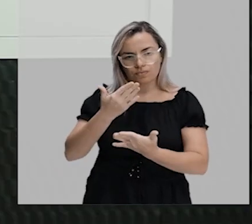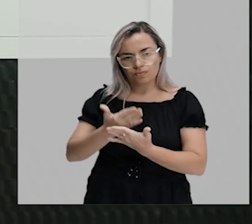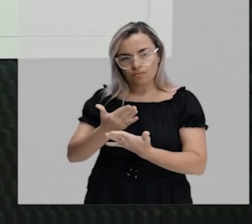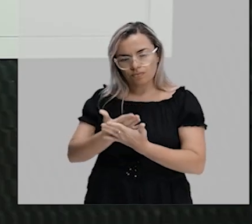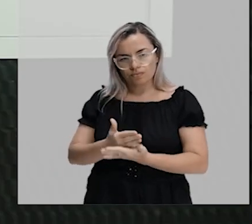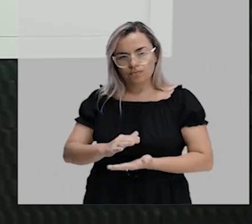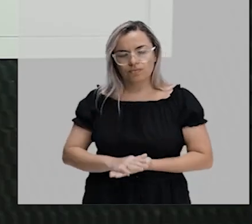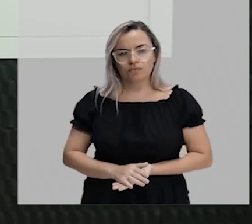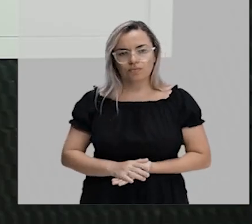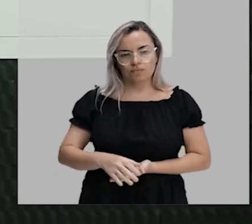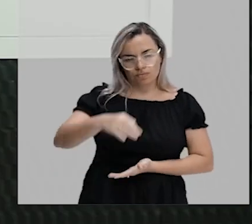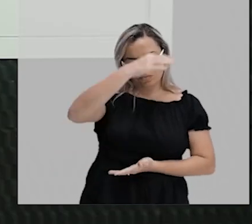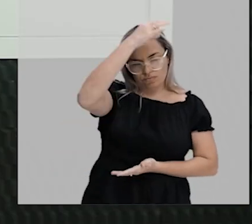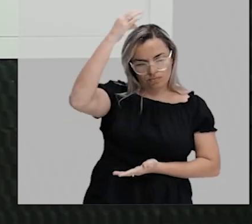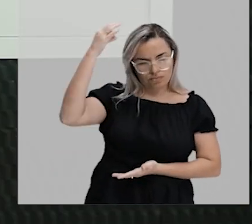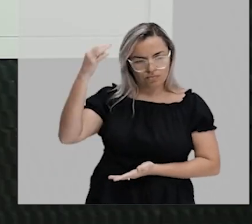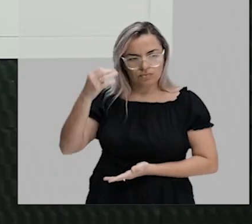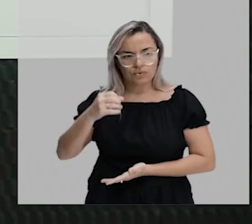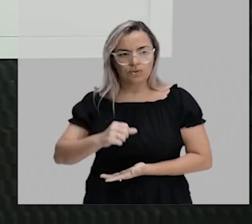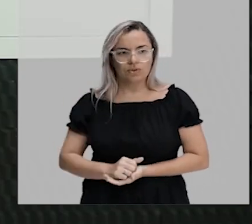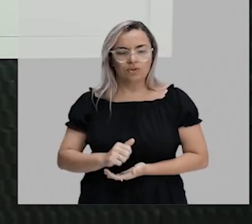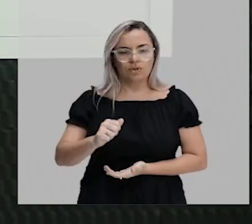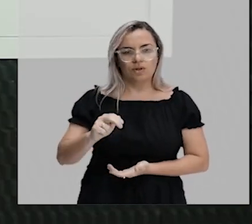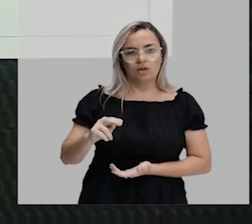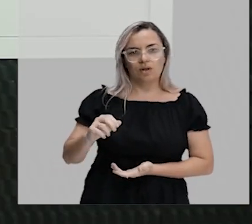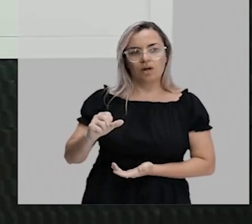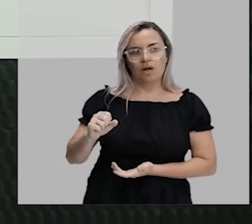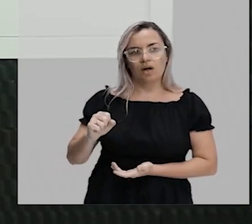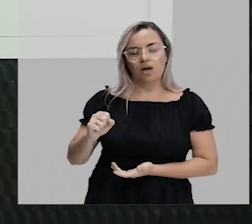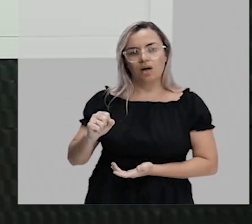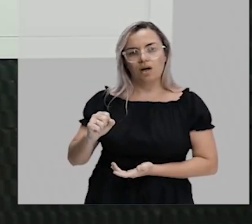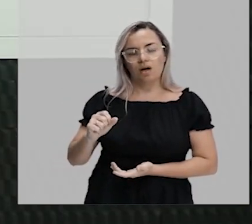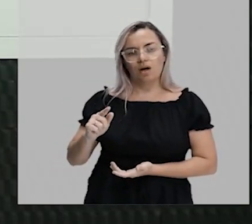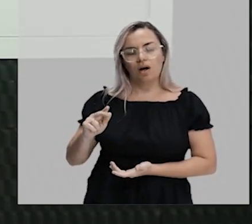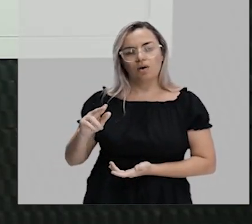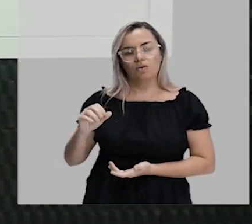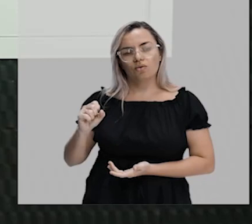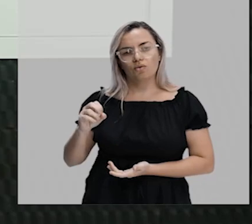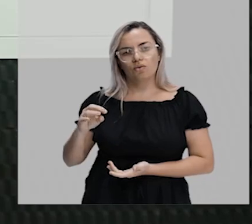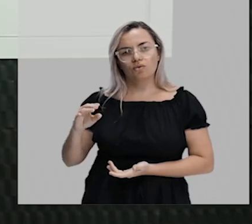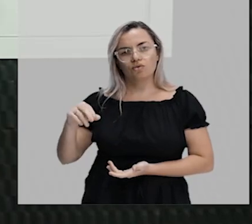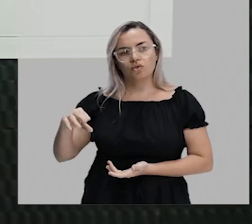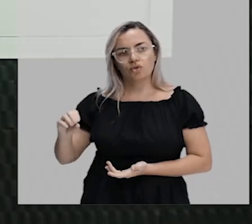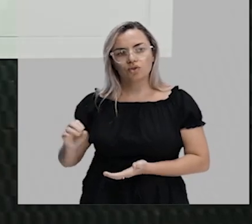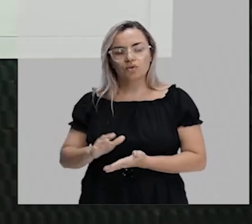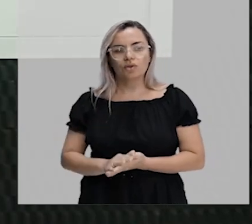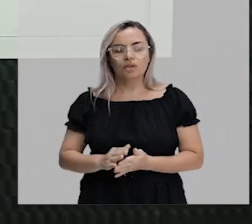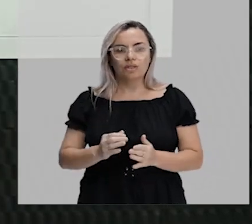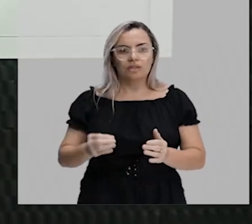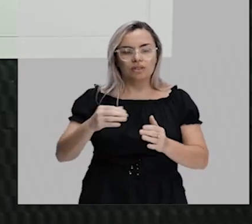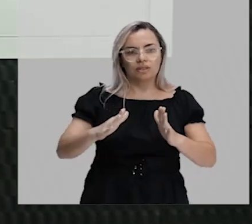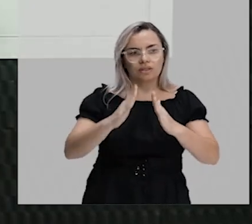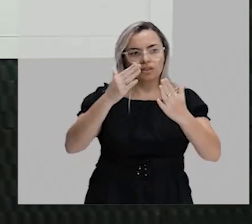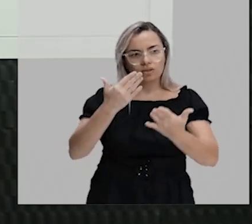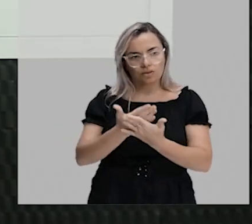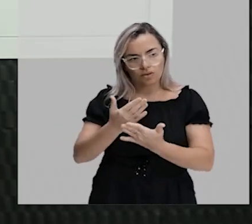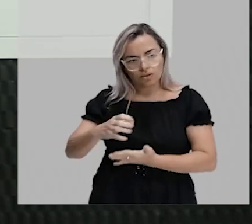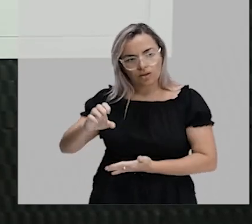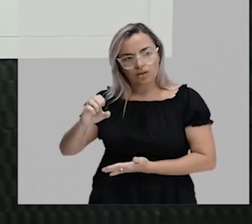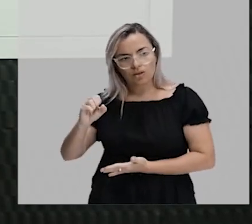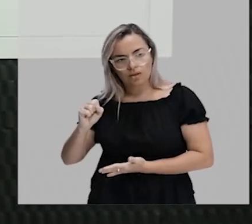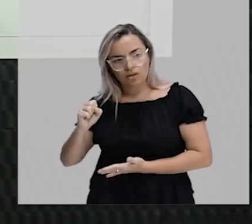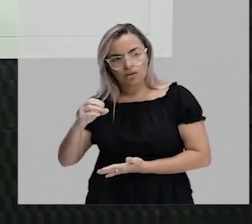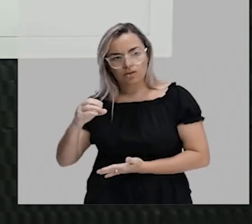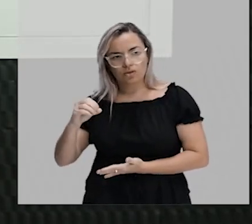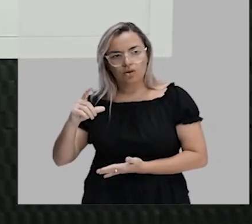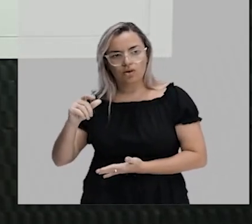Santo Agostinho, dentro da escolástica, o nosso exemplar São Tomás de Aquino. Mas